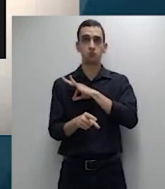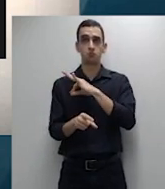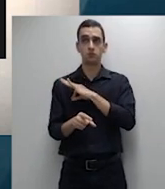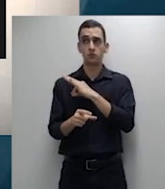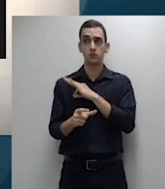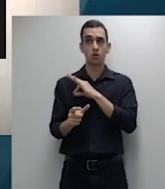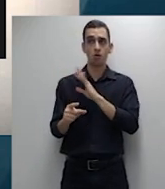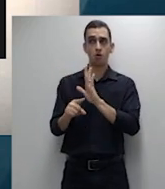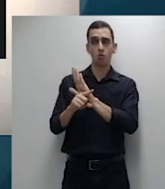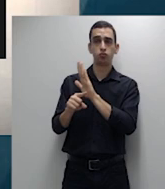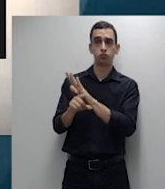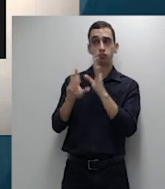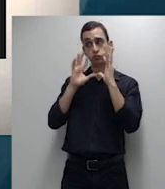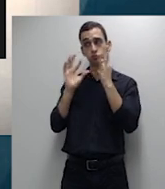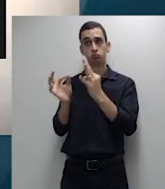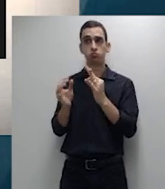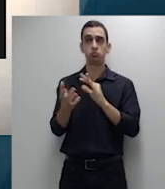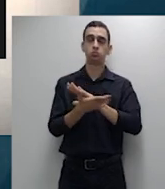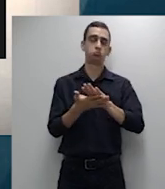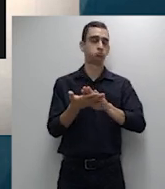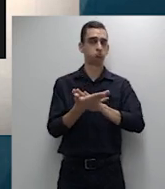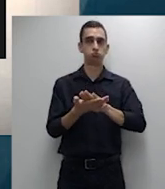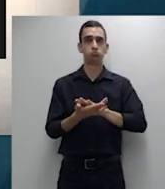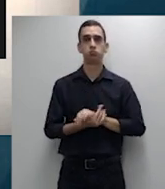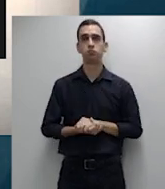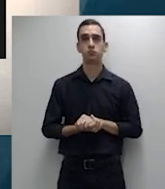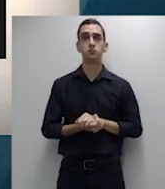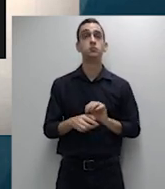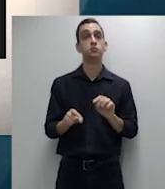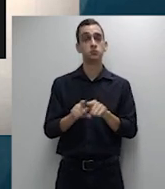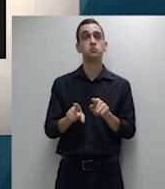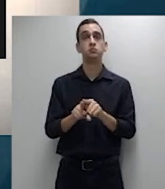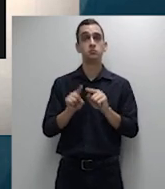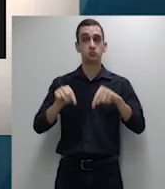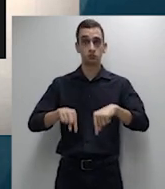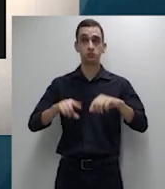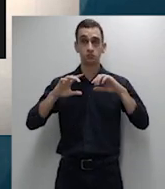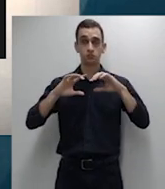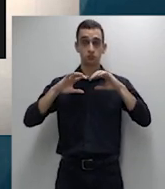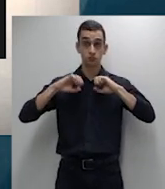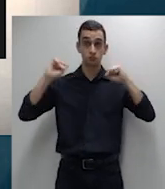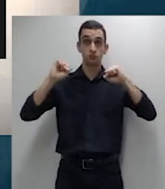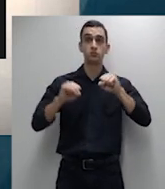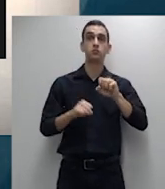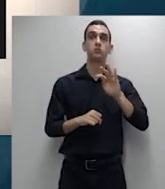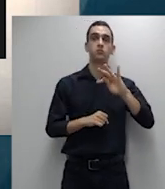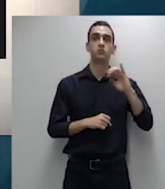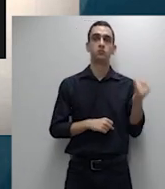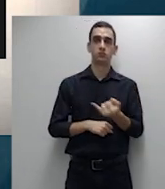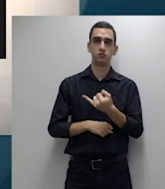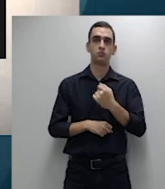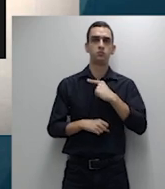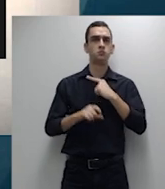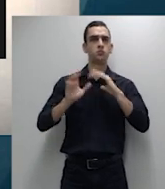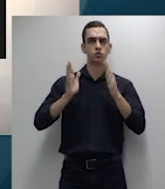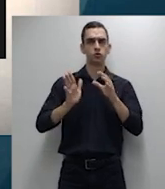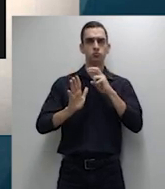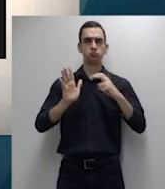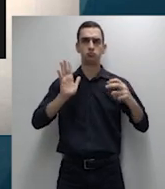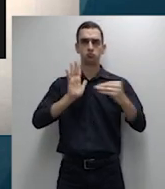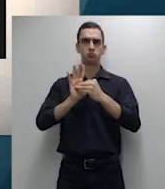Eu também por Óbvio Esse é o entendimento adotado aqui pelo Superior Tribunal de Justiça transcrevo várias ementas aqui